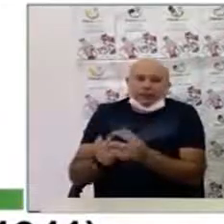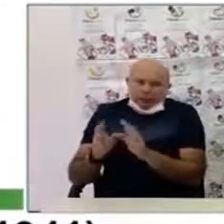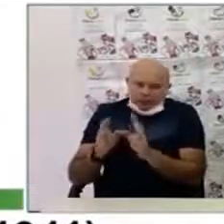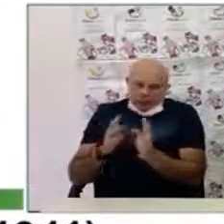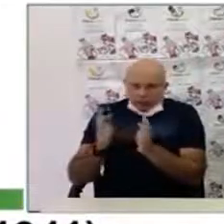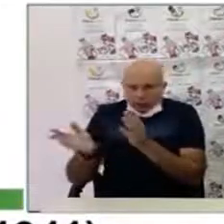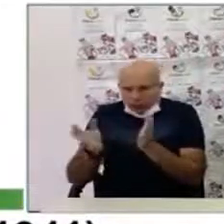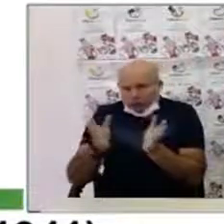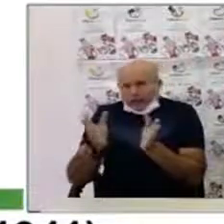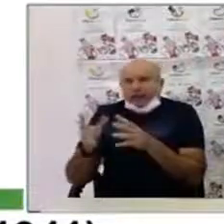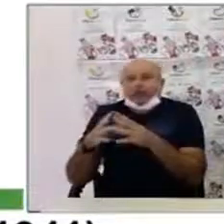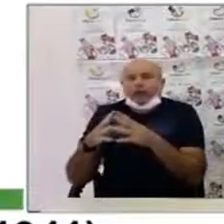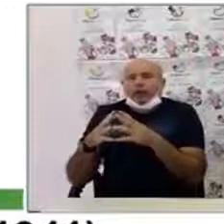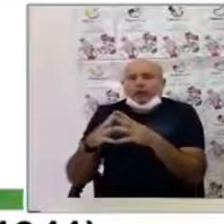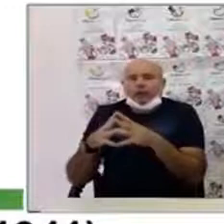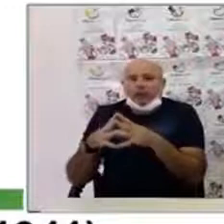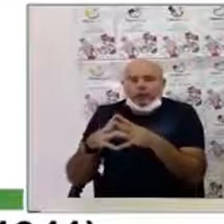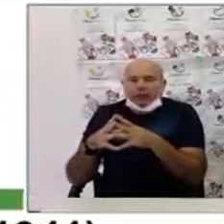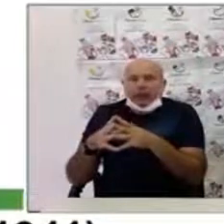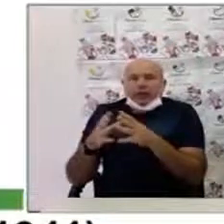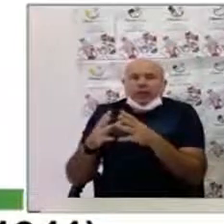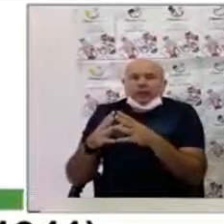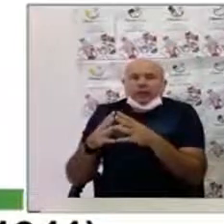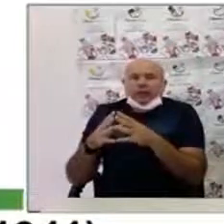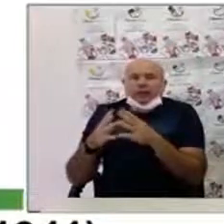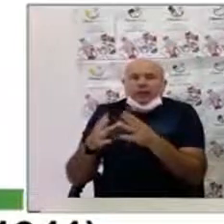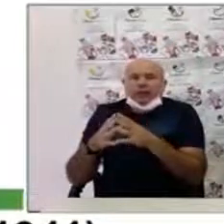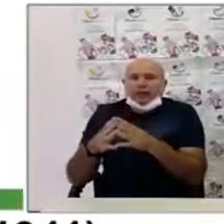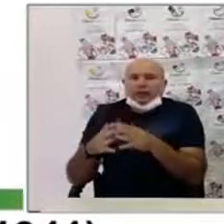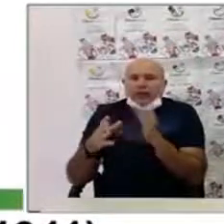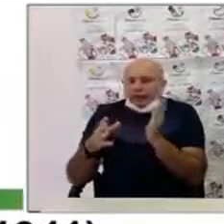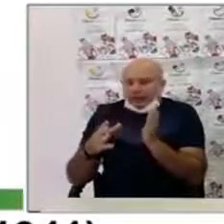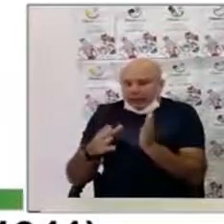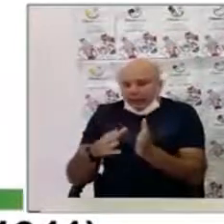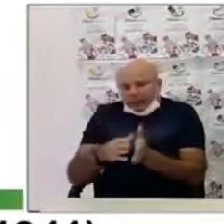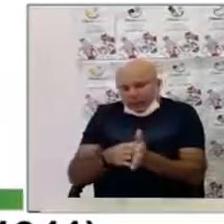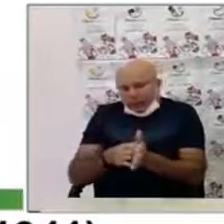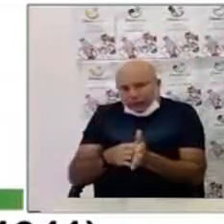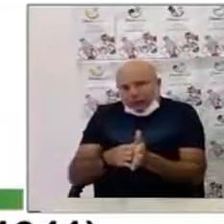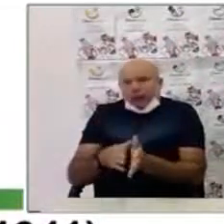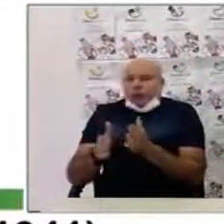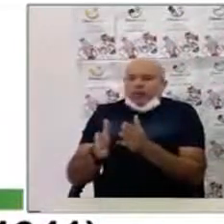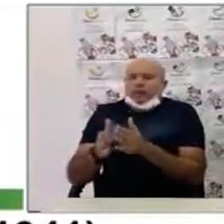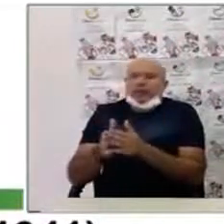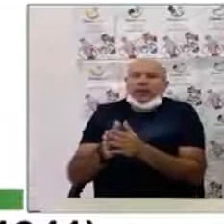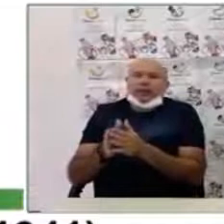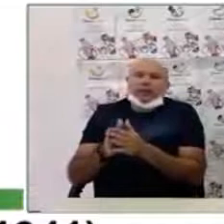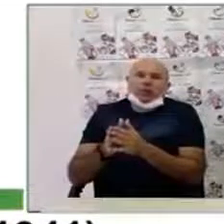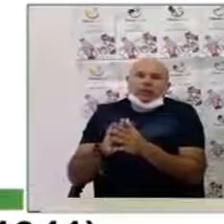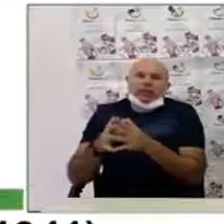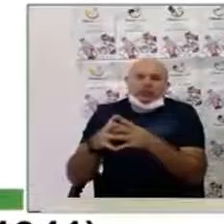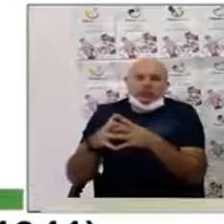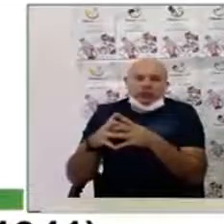né? Lógico, considerando as proporções. Então, foi daí que surgiu a ideia que o átomo não seria maciço. O átomo, na verdade, tem